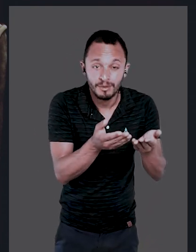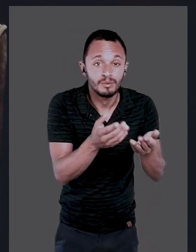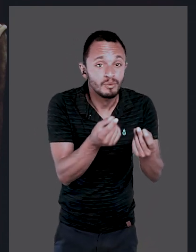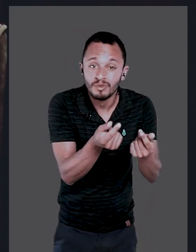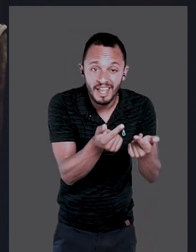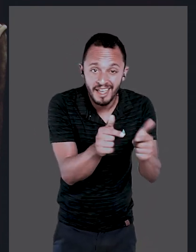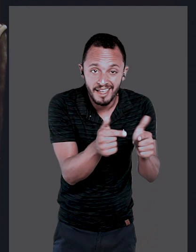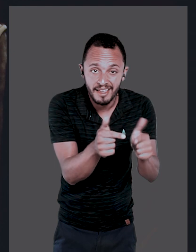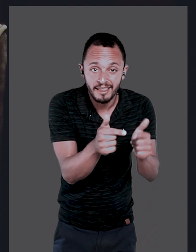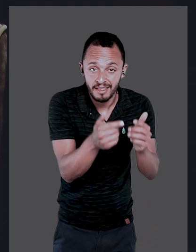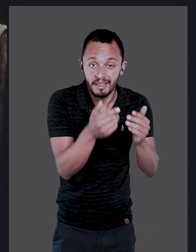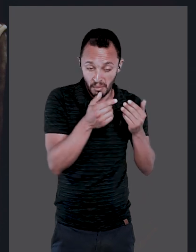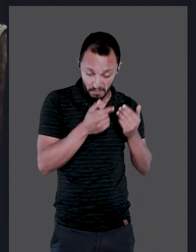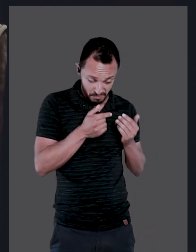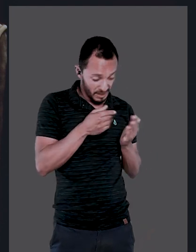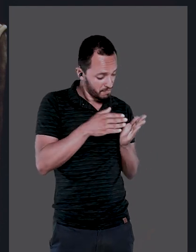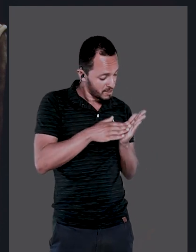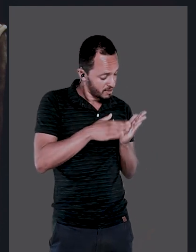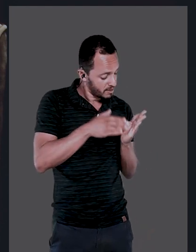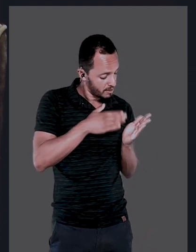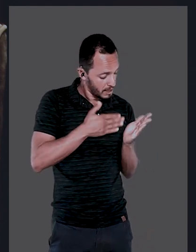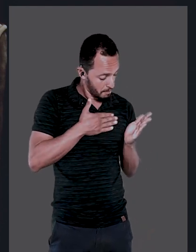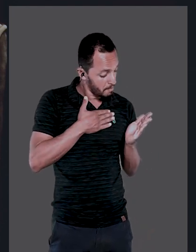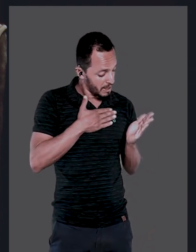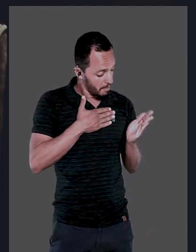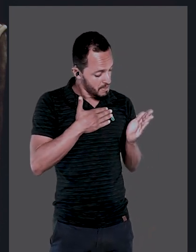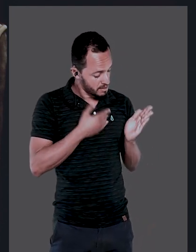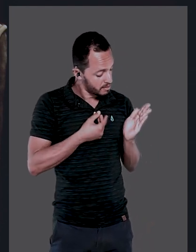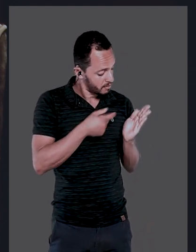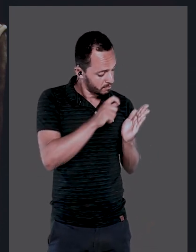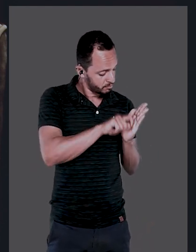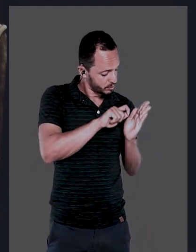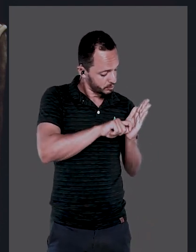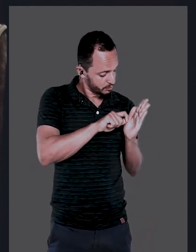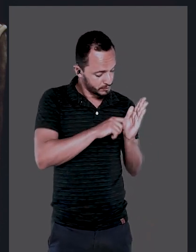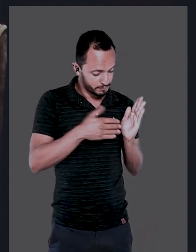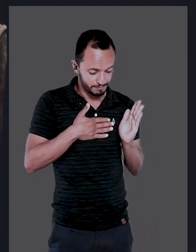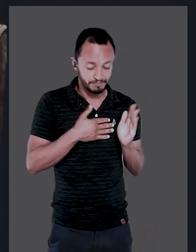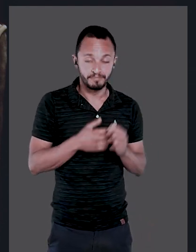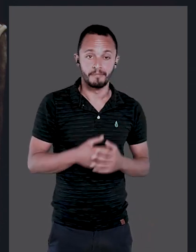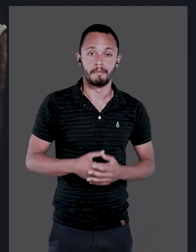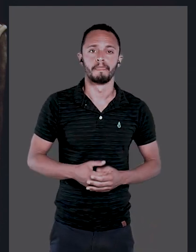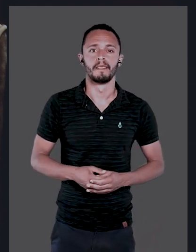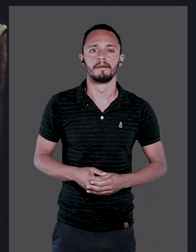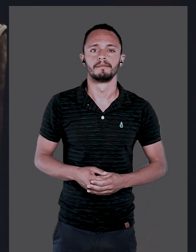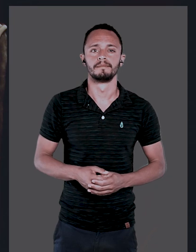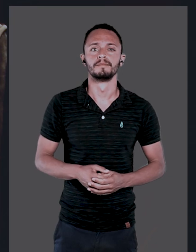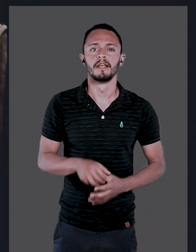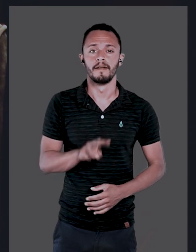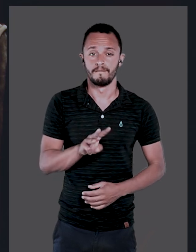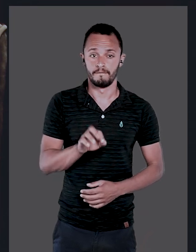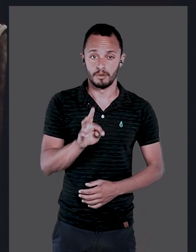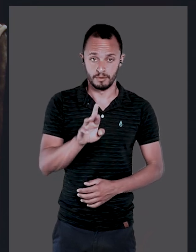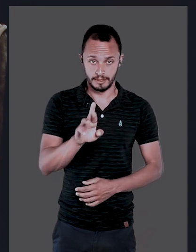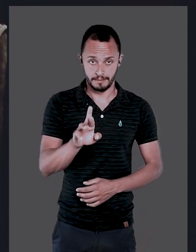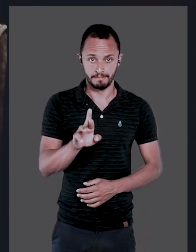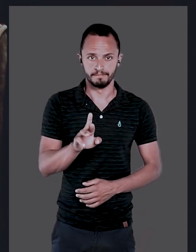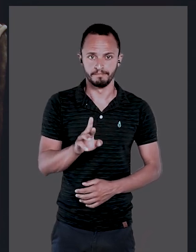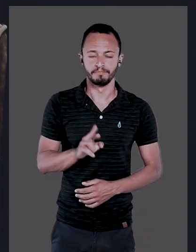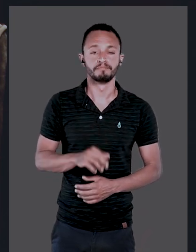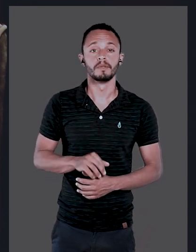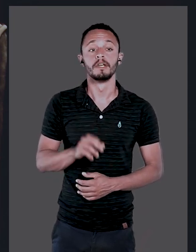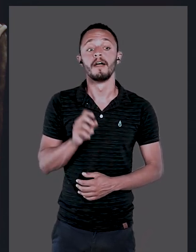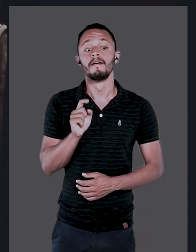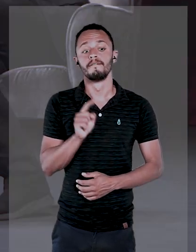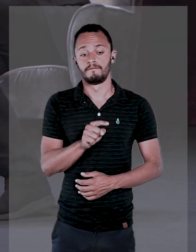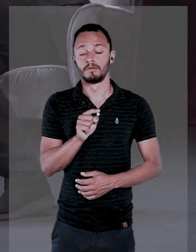para ninguém, o texto vai dar para mim, e é por isso que a gente escreve. Obrigado. Walter, você, em uma palestra de